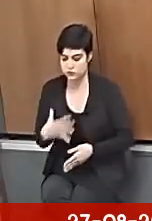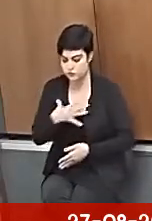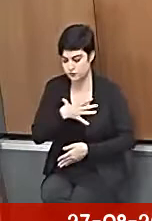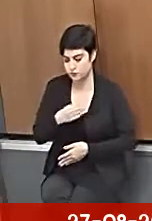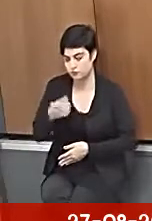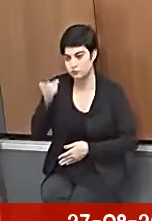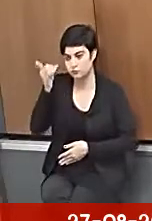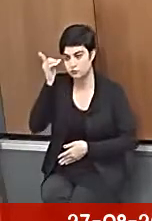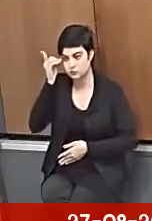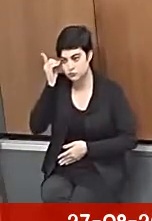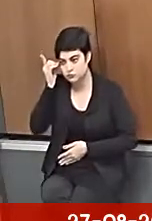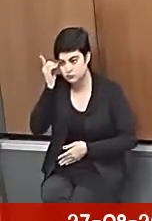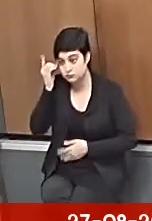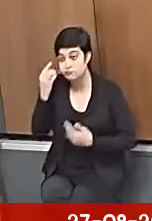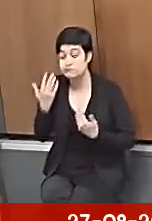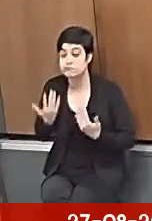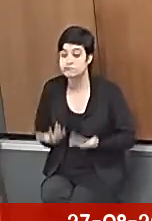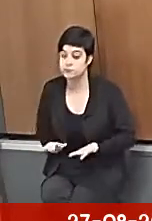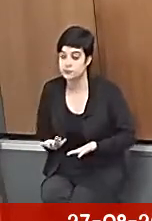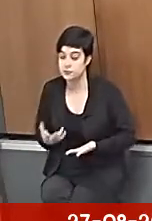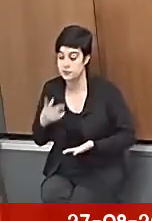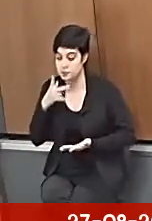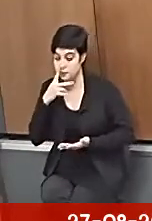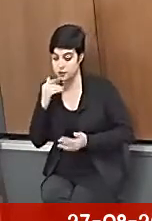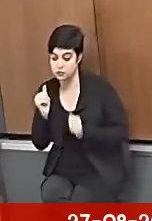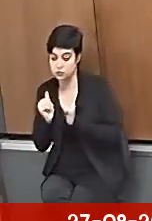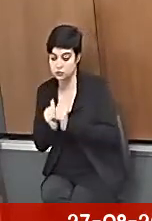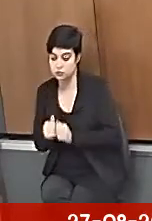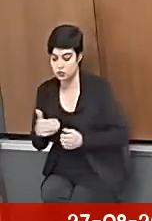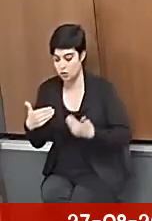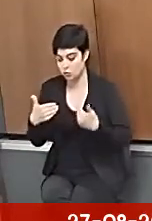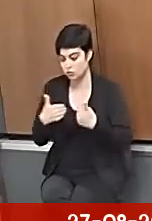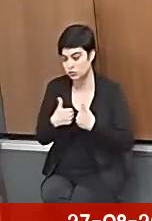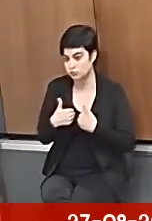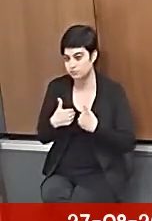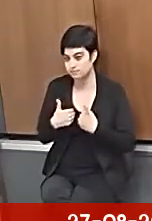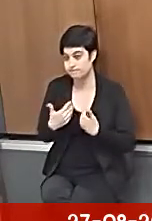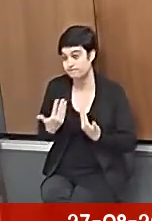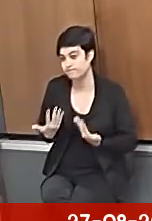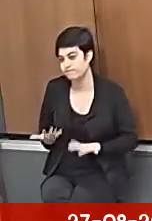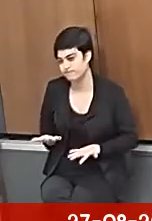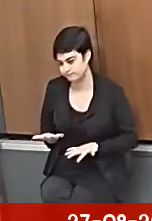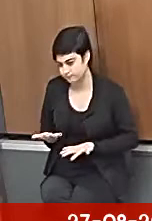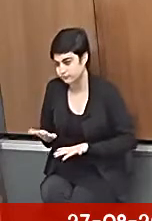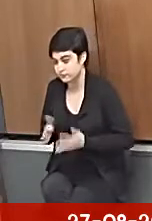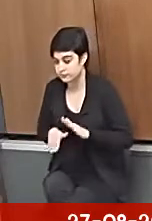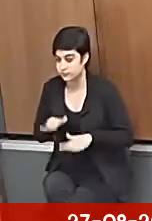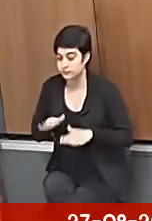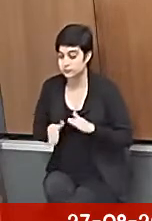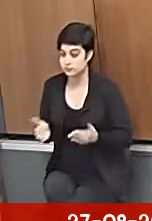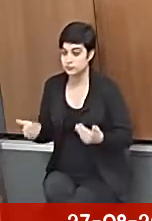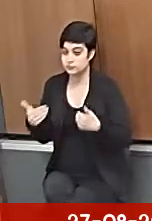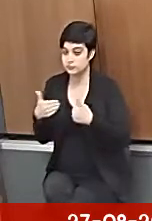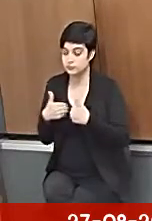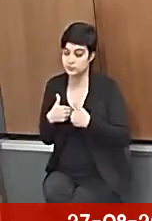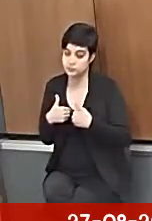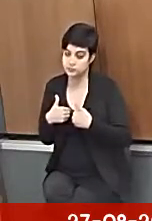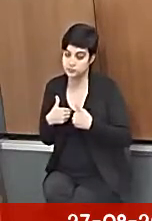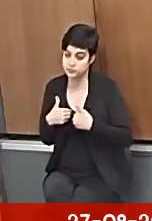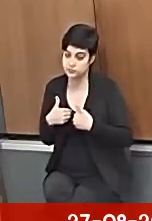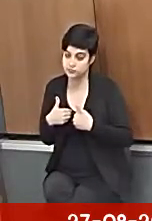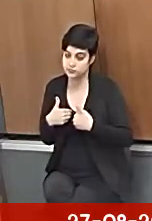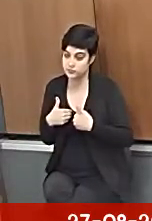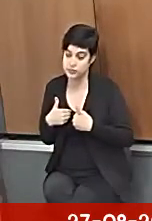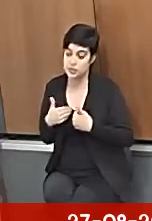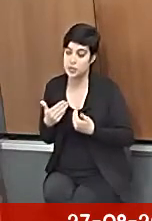que tem down e o pai que chega com o autista e que muitas vezes é autista é não ele não